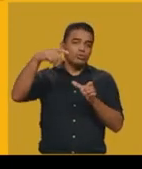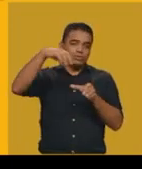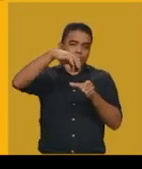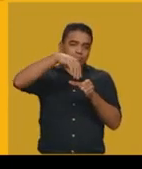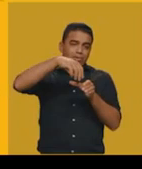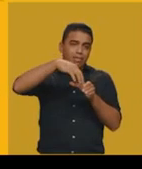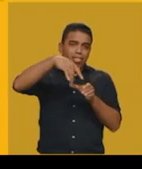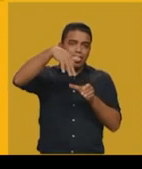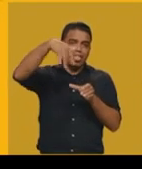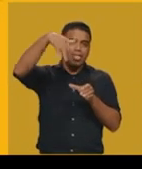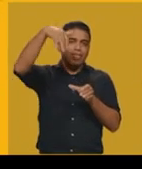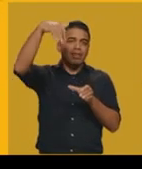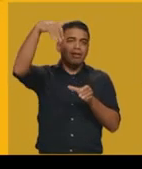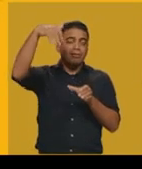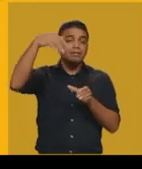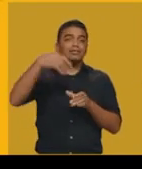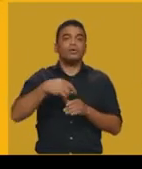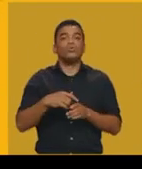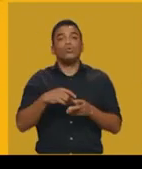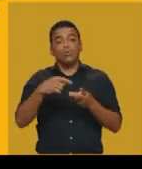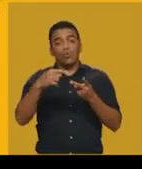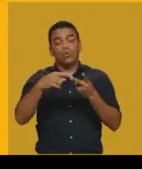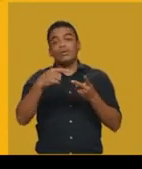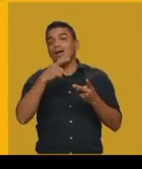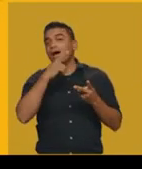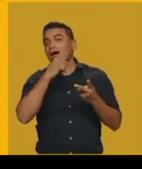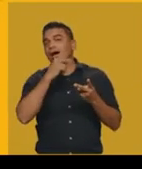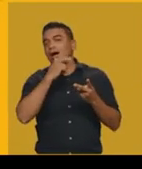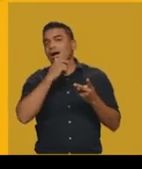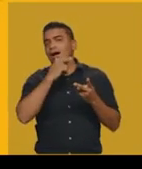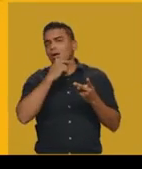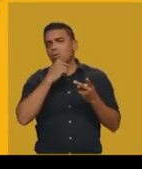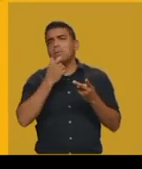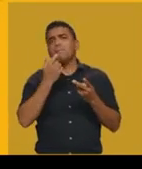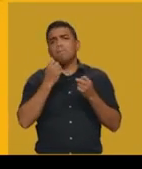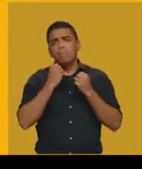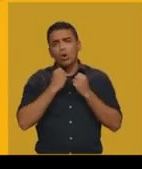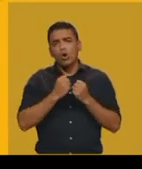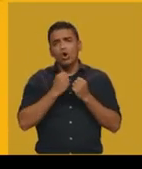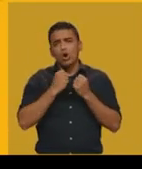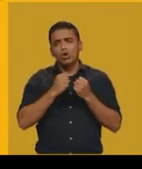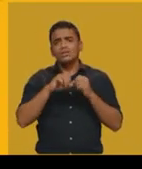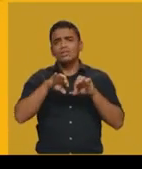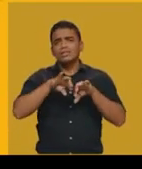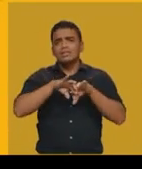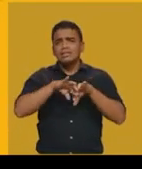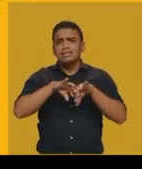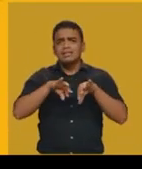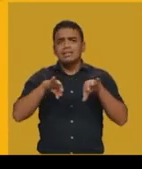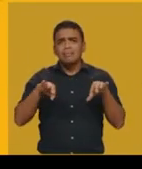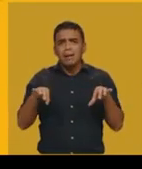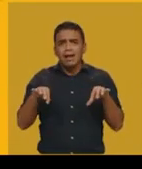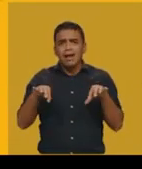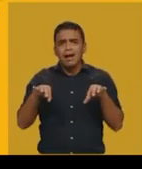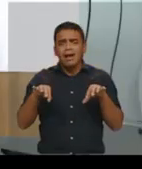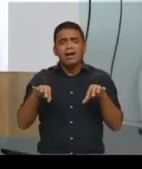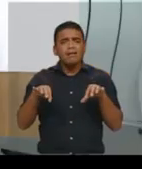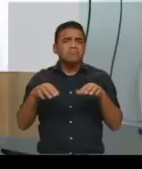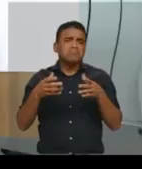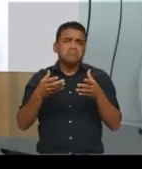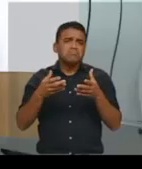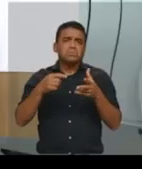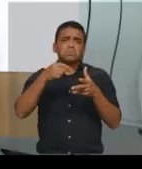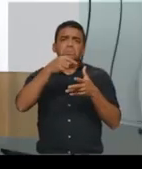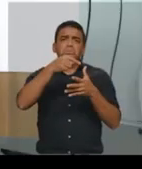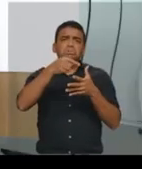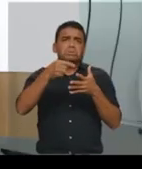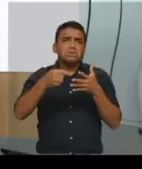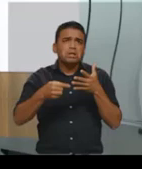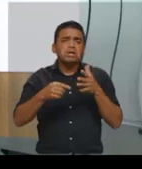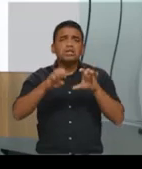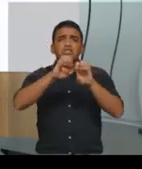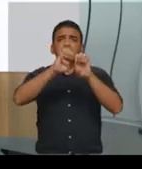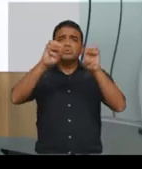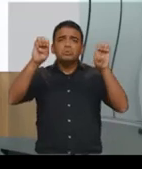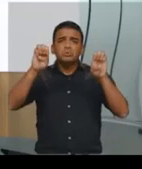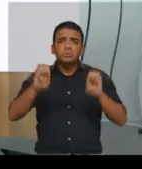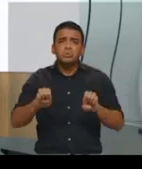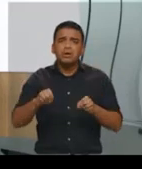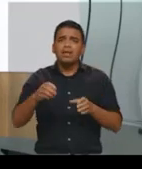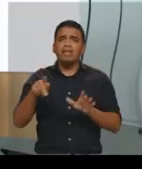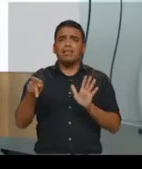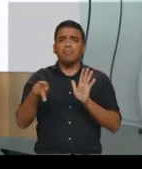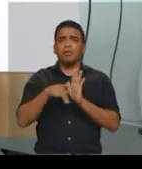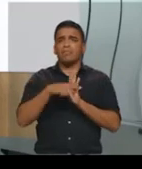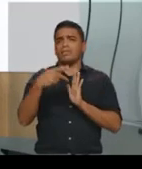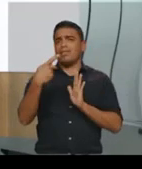outra reação, a água. Nós podemos separar os componentes da água se passarmos uma